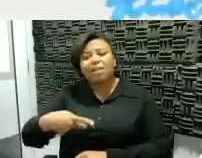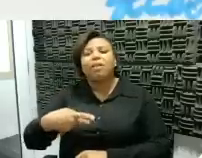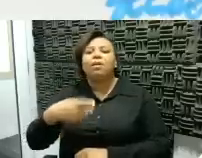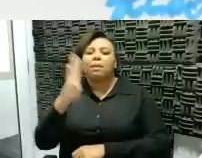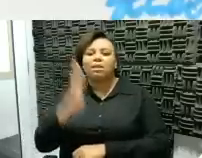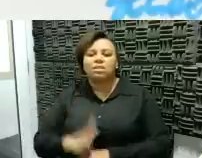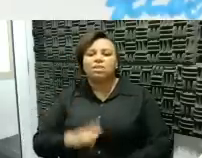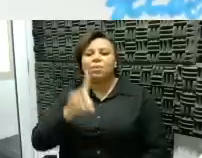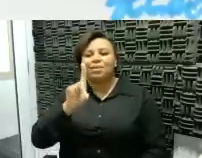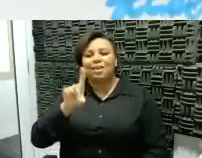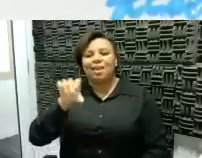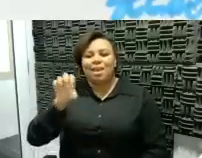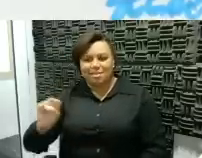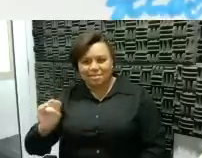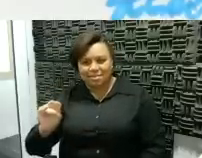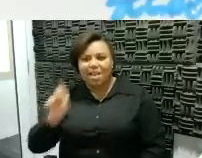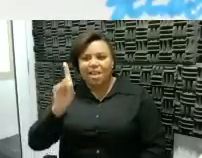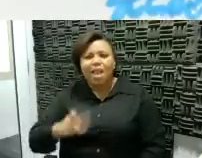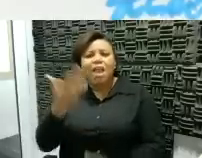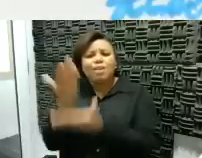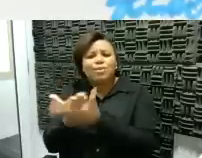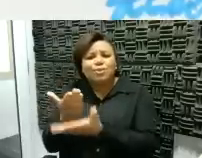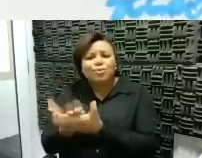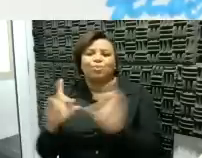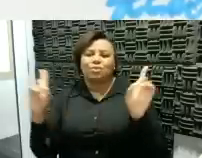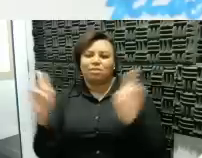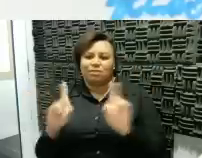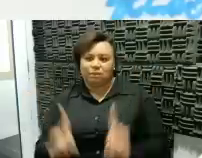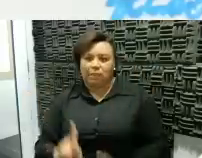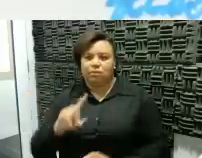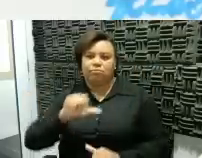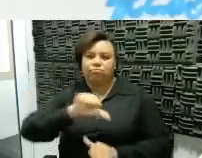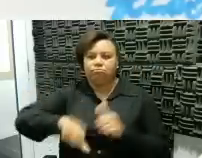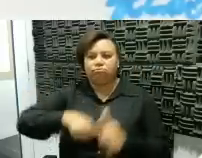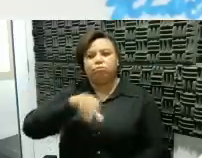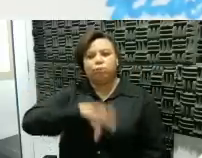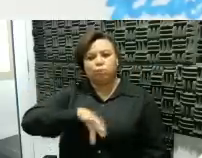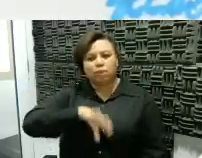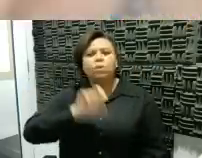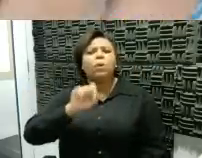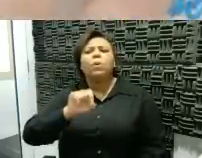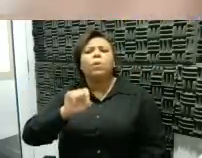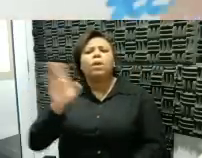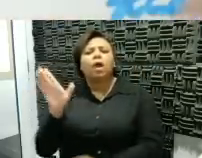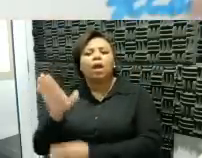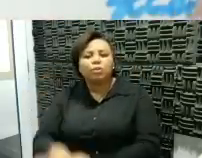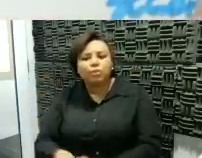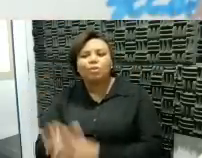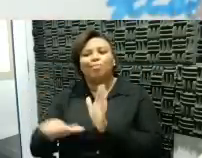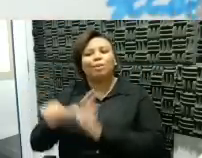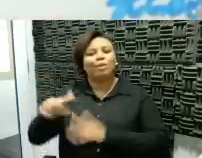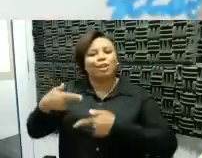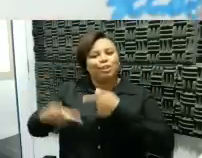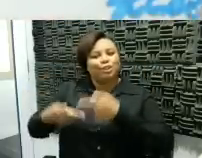que são os estudos da deficiência né Eh em português o que que é a principal contribuição dessa primeira geração de teóricos dos